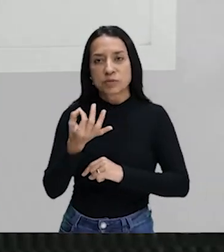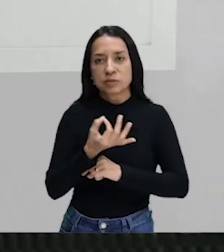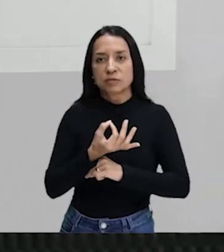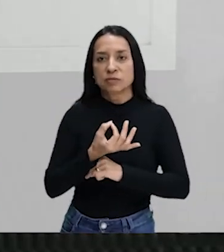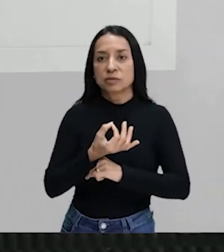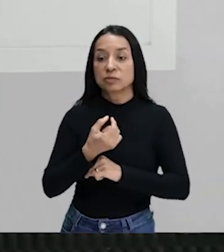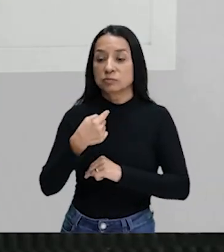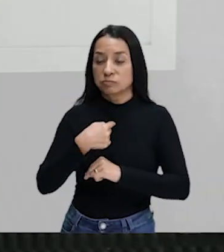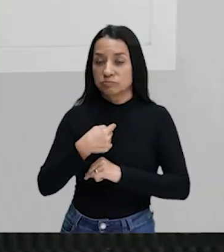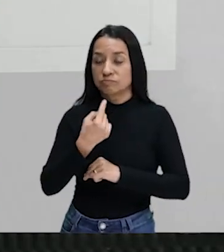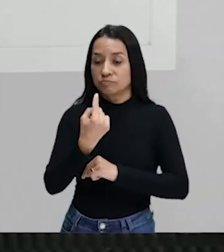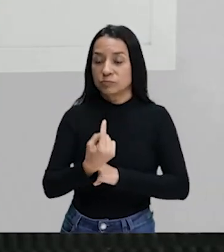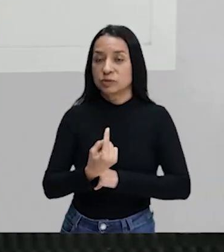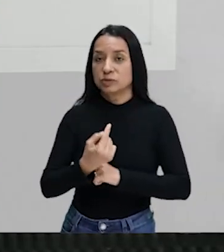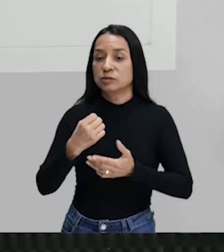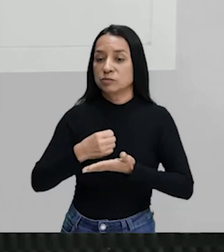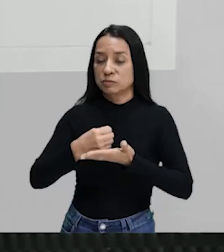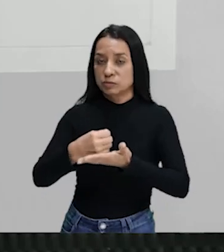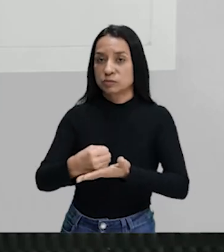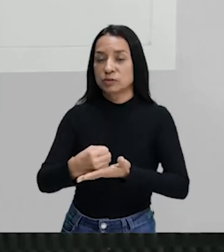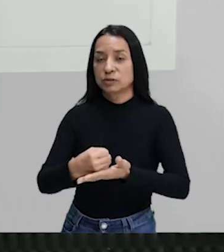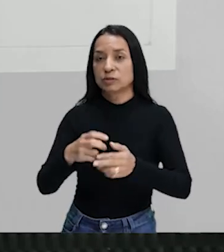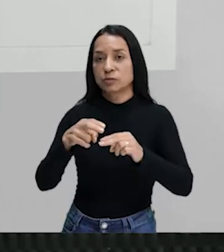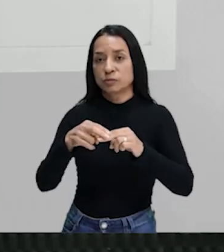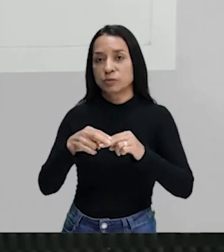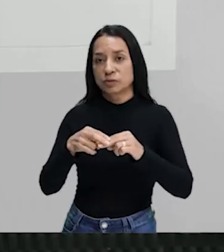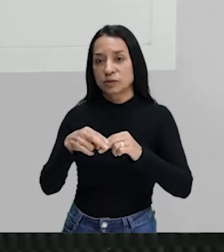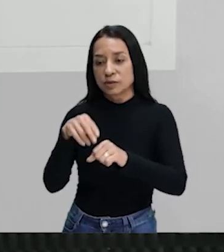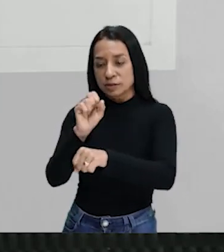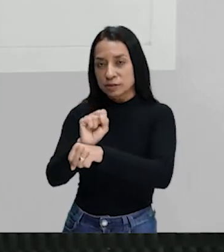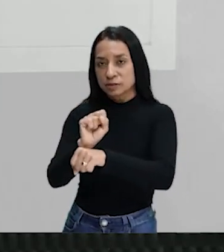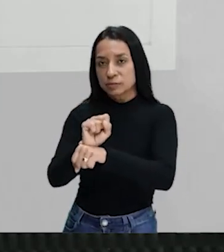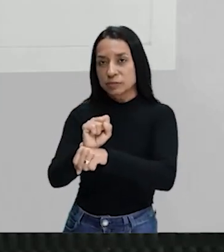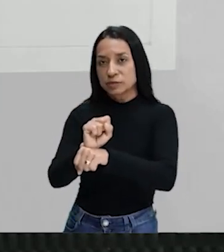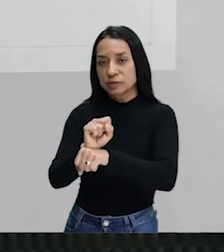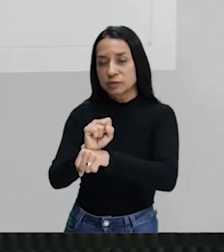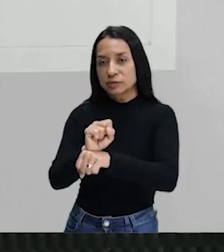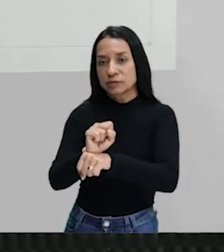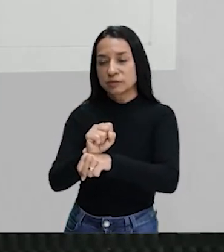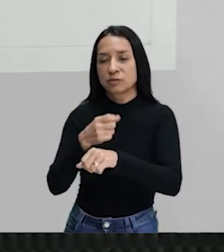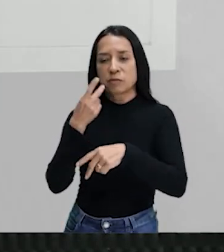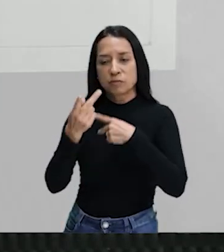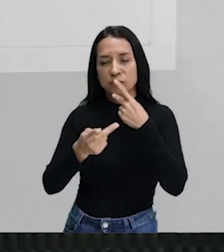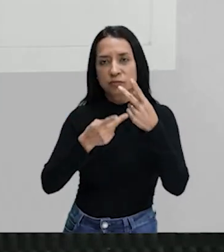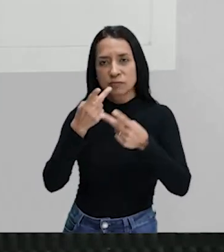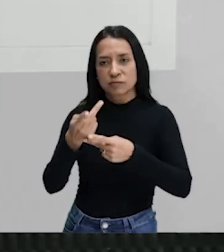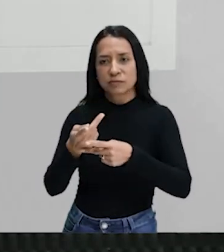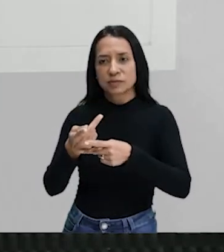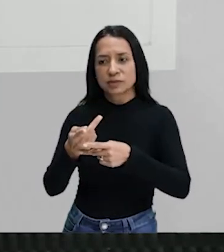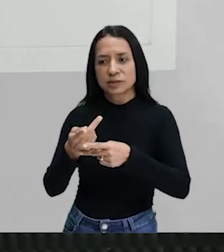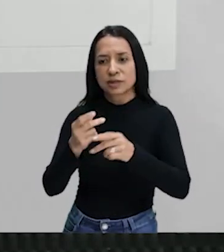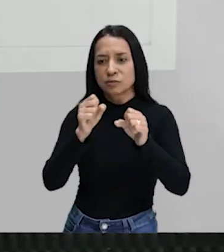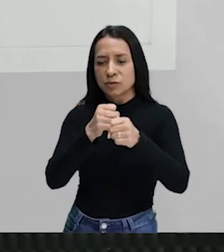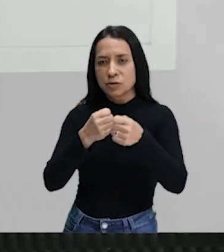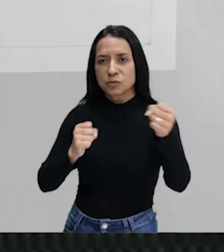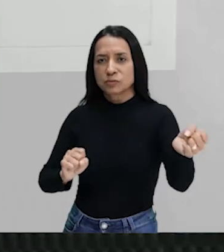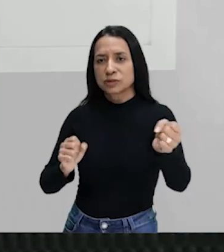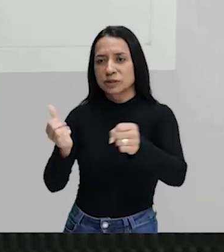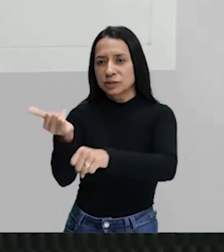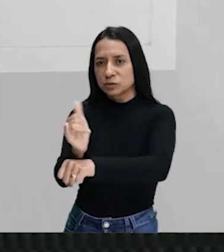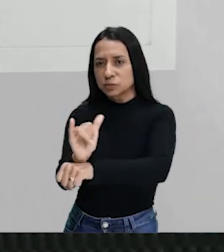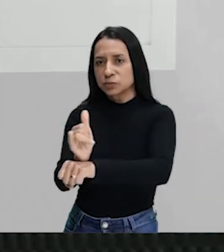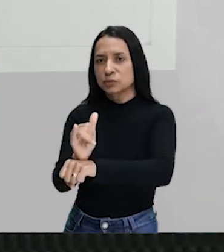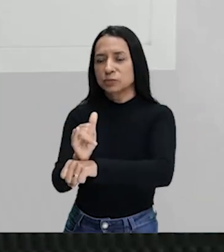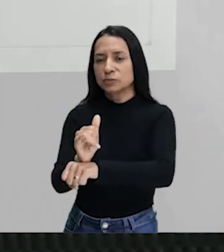ajudá-los. Olha, por isso, aguarda aí eu vou fazer que nem os grandes youtubers, né? E no final nós temos uma grande dica que é a